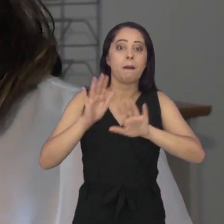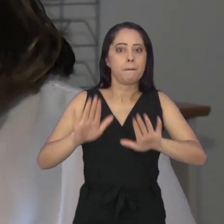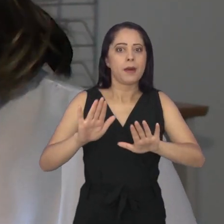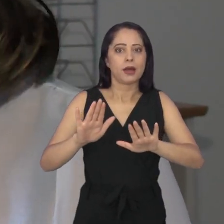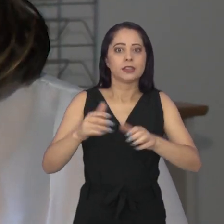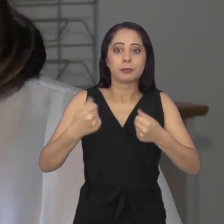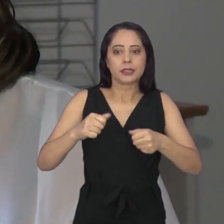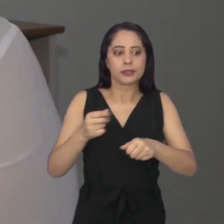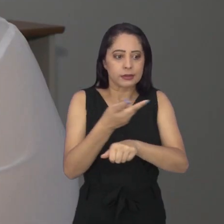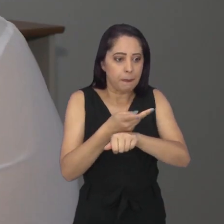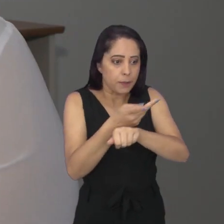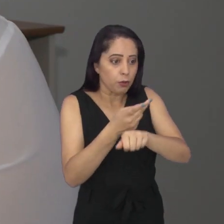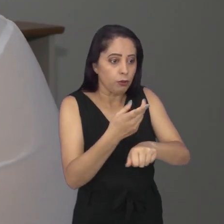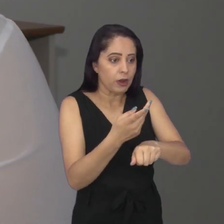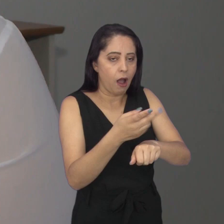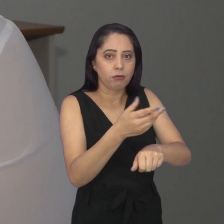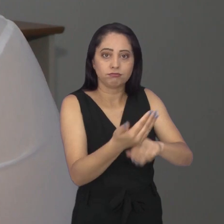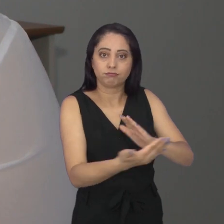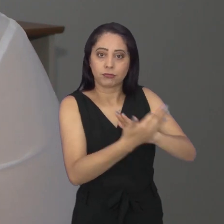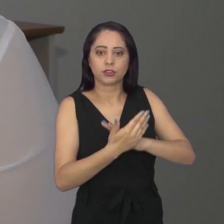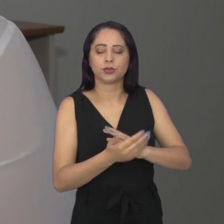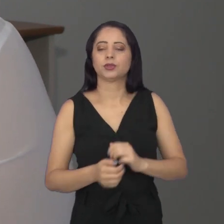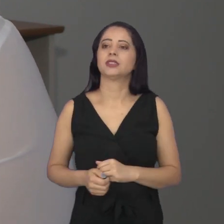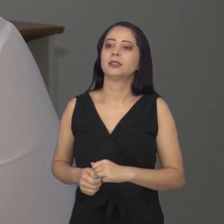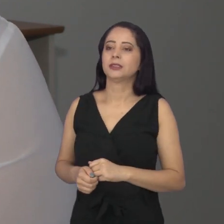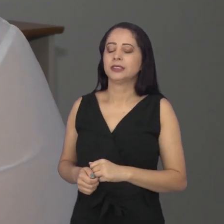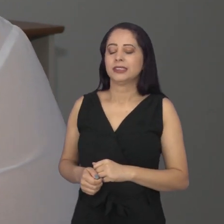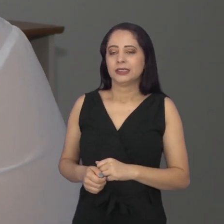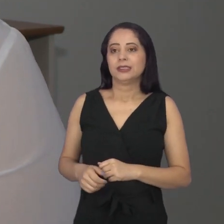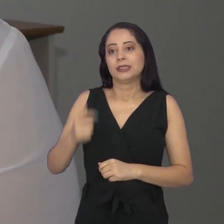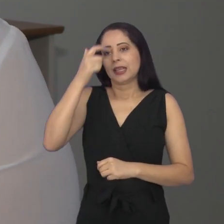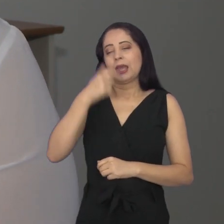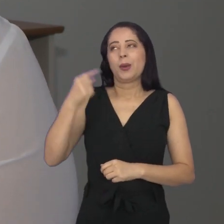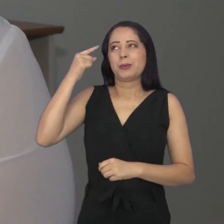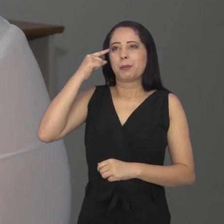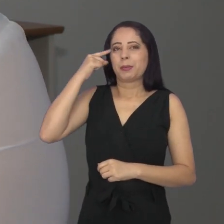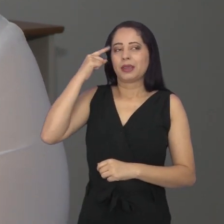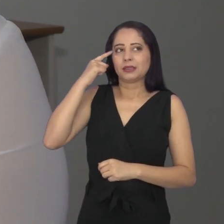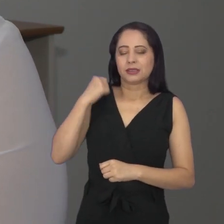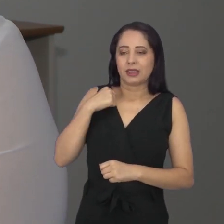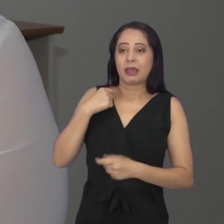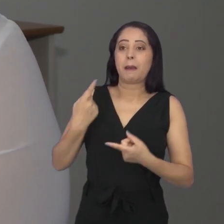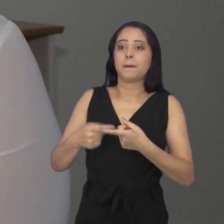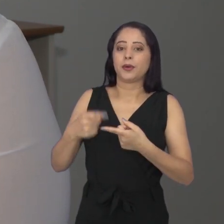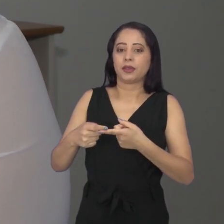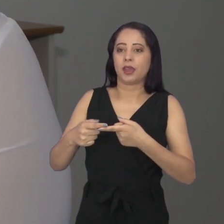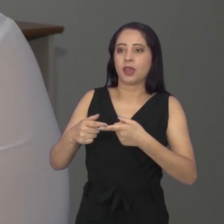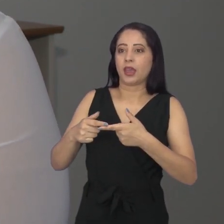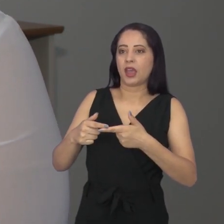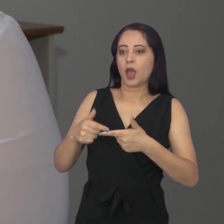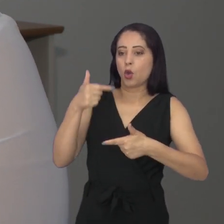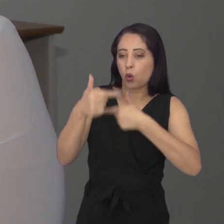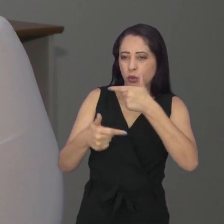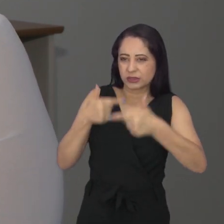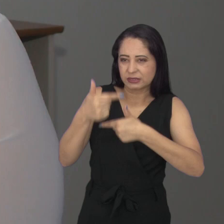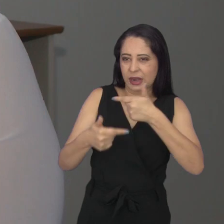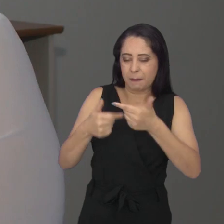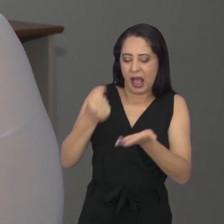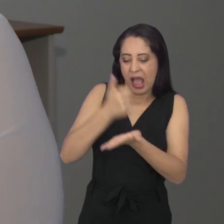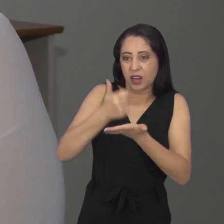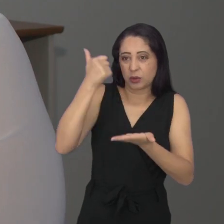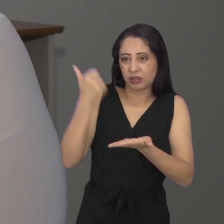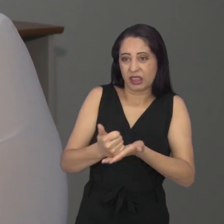buscar ajuda. Eu resolvi buscar ajuda, foi um momento muito difícil, que eu saí do meu trabalho CLT e